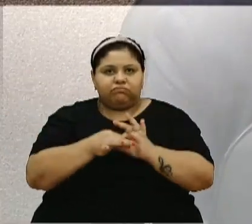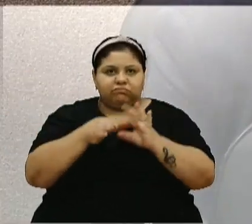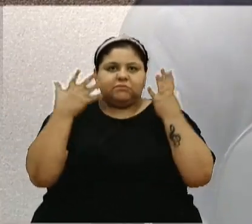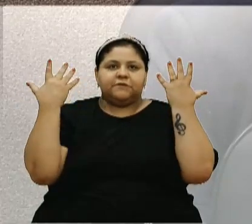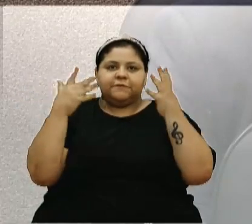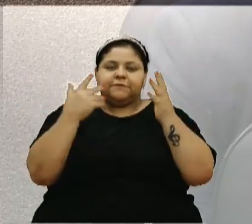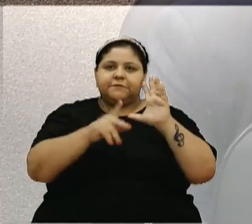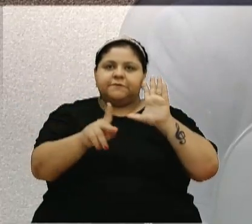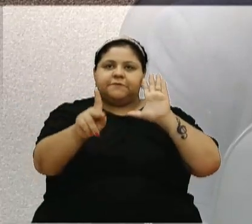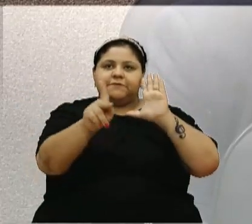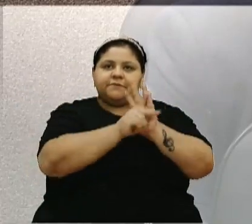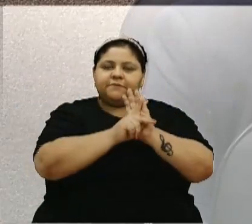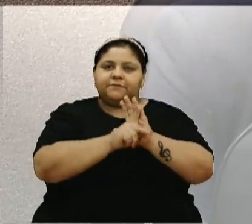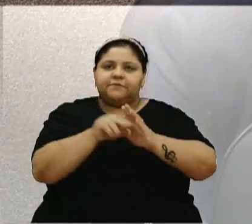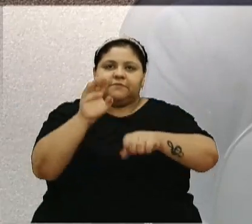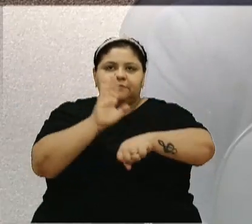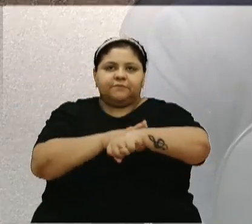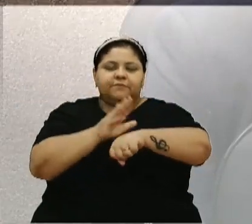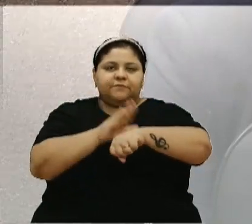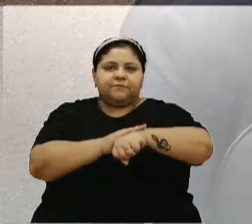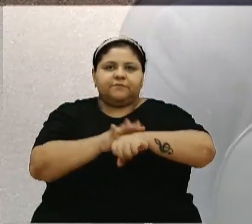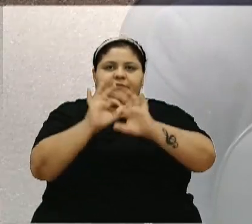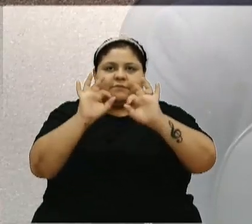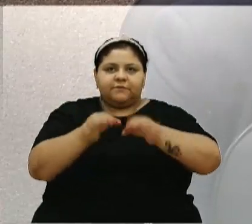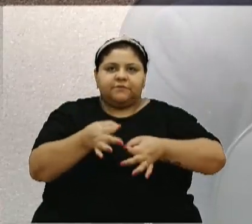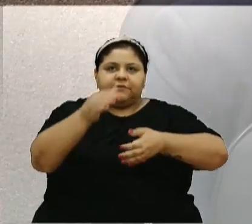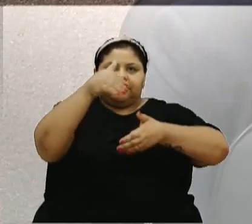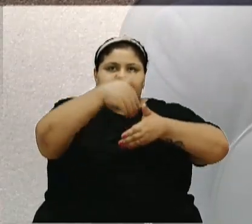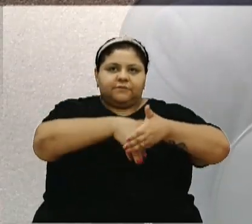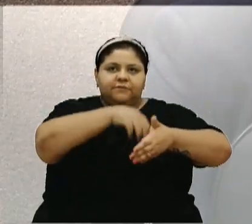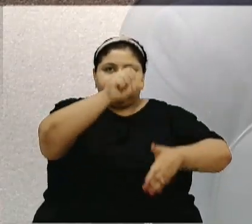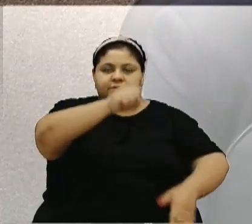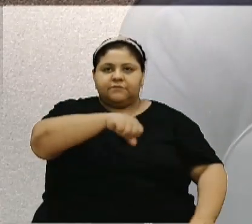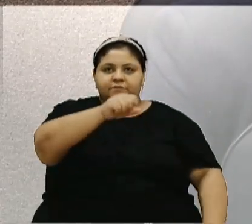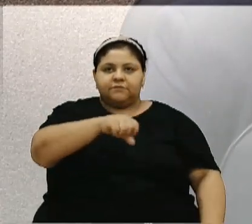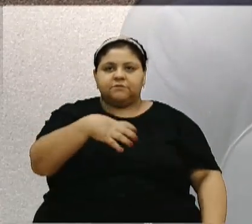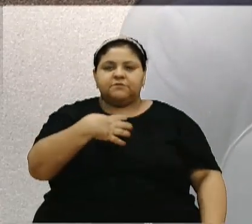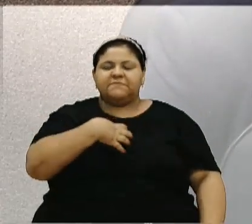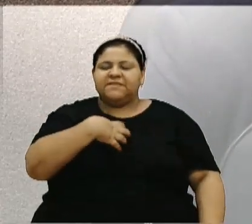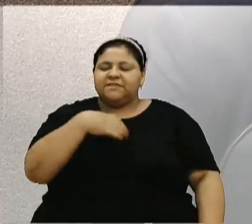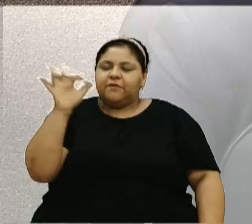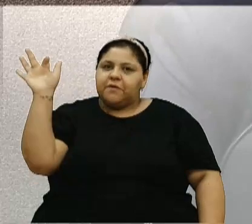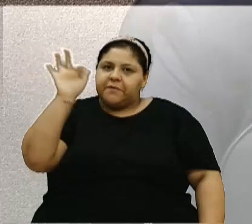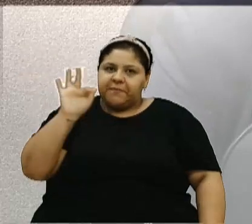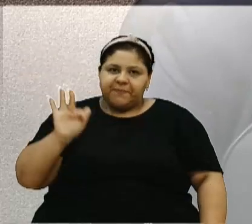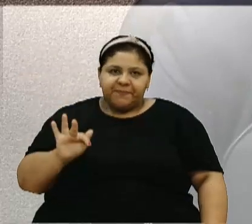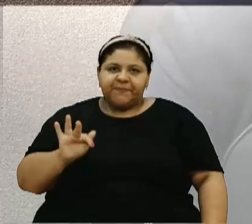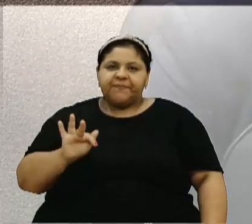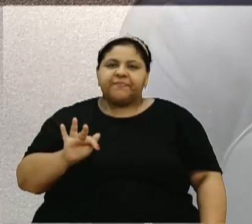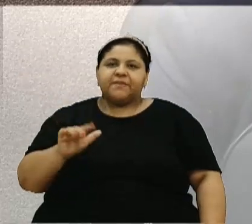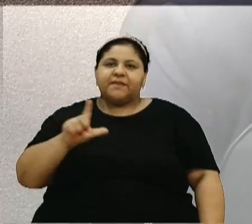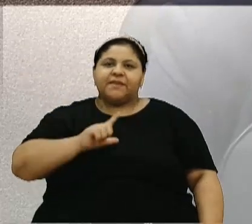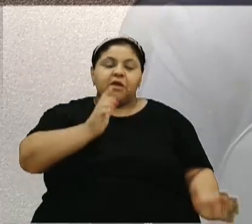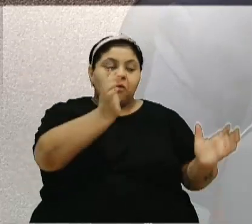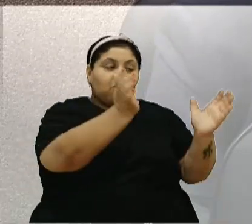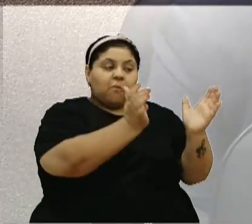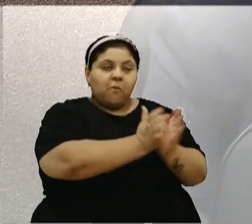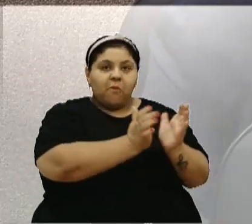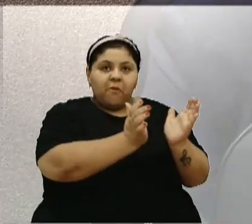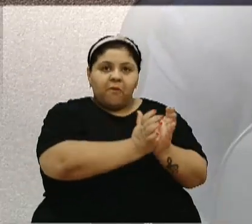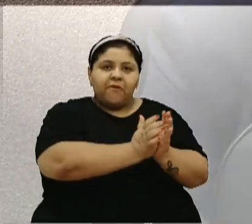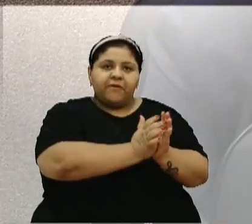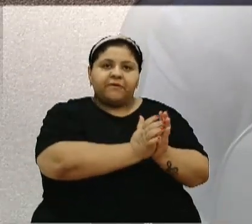seu projeto. Em momento oportuno, estarei votando favorável. Me sinto muito feliz de tê-lo como um colega aqui, por